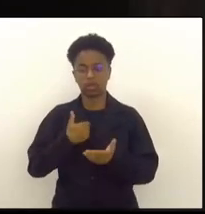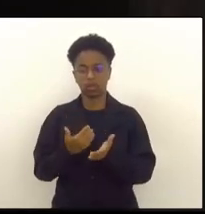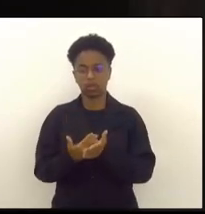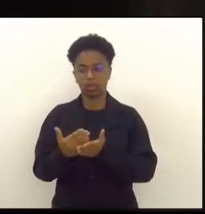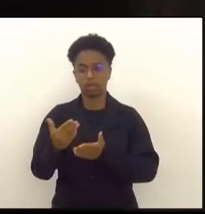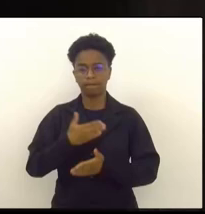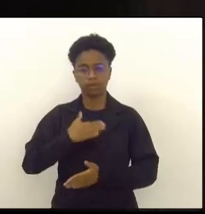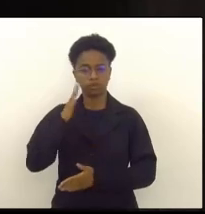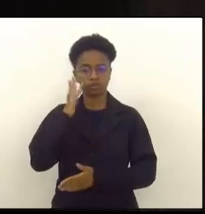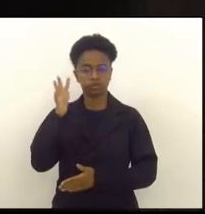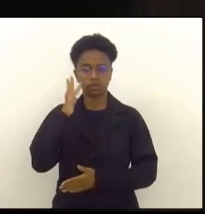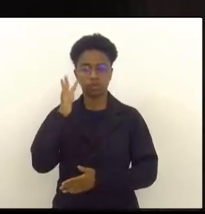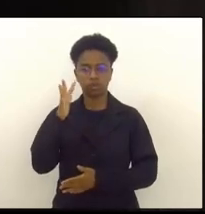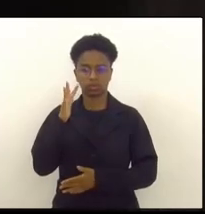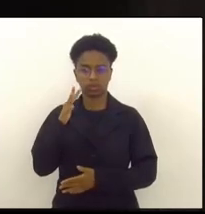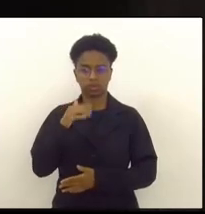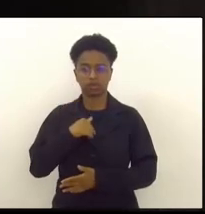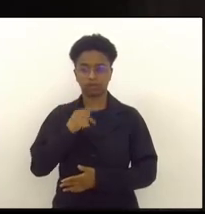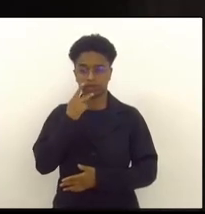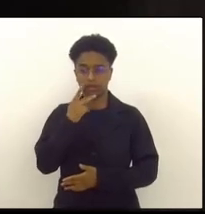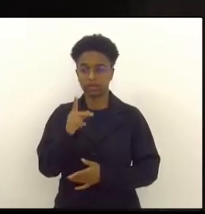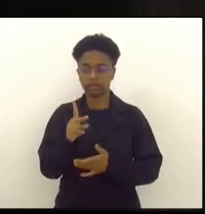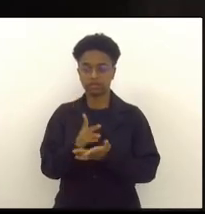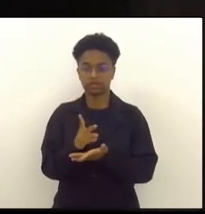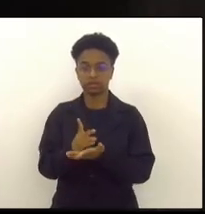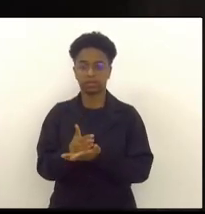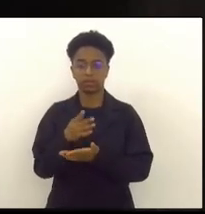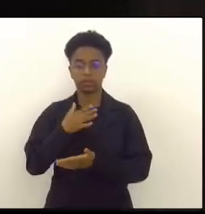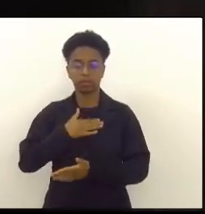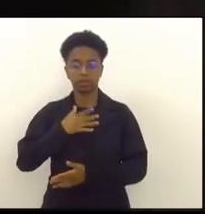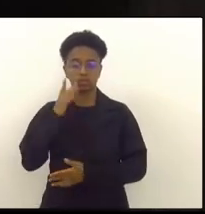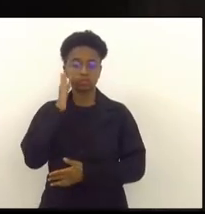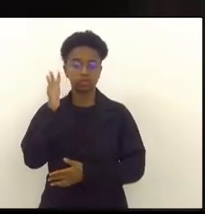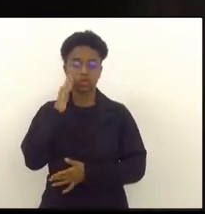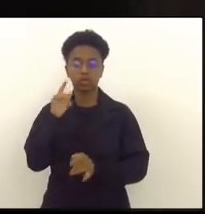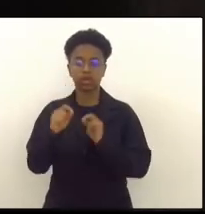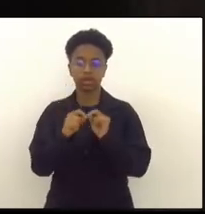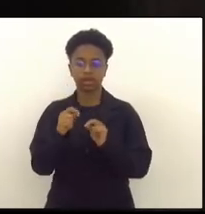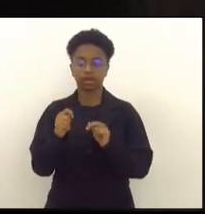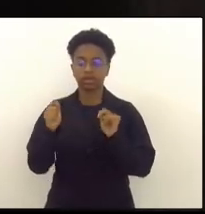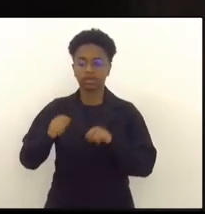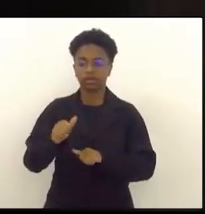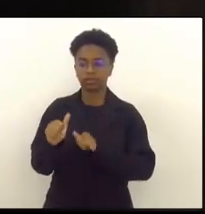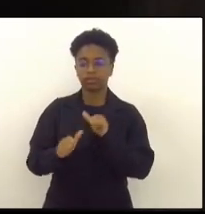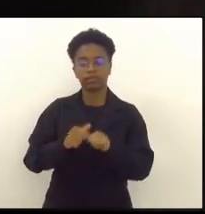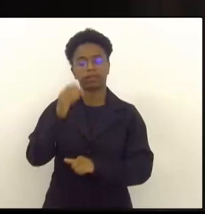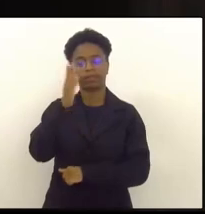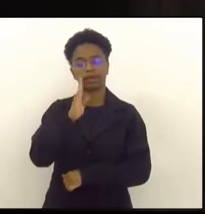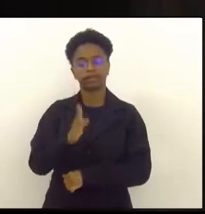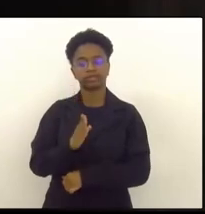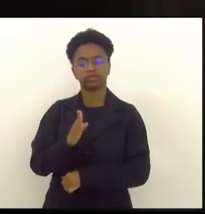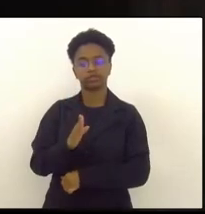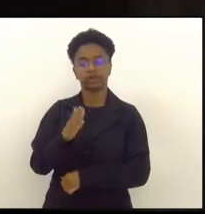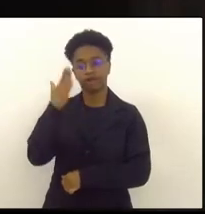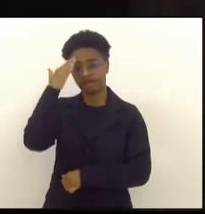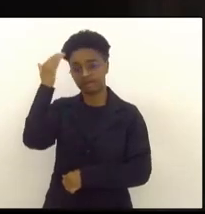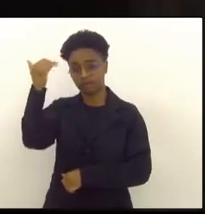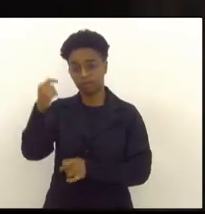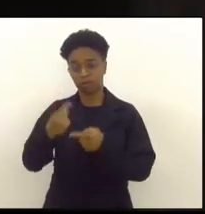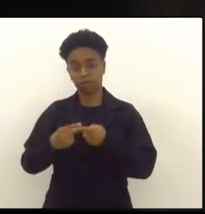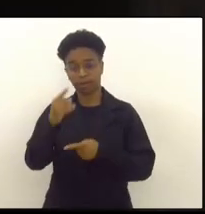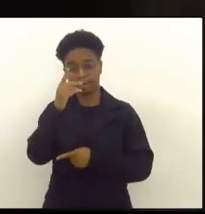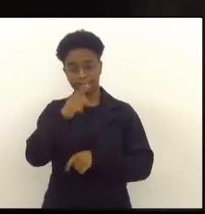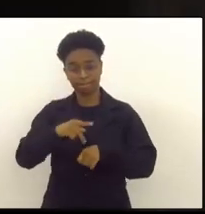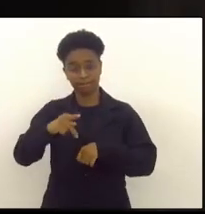meu sonho, é o que eu costumo dizer, meu sonho é fazer com que o Brasil seja conhecido como o país